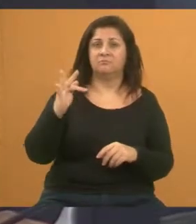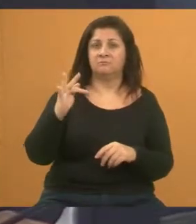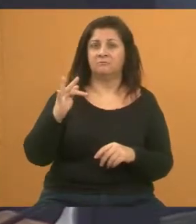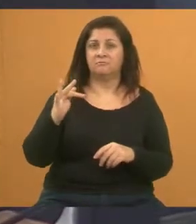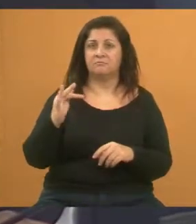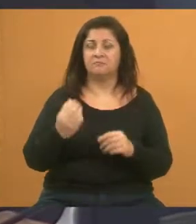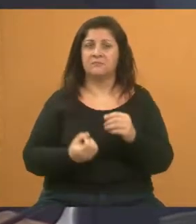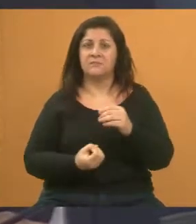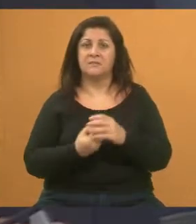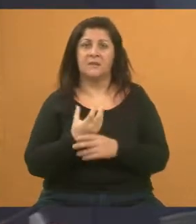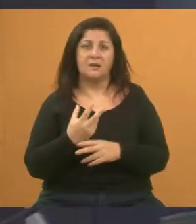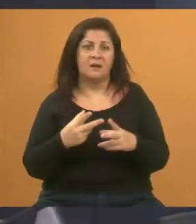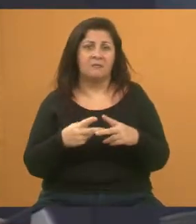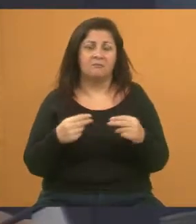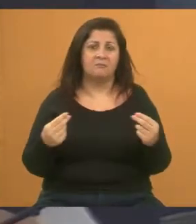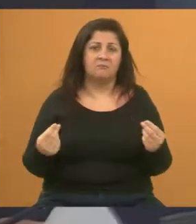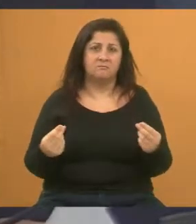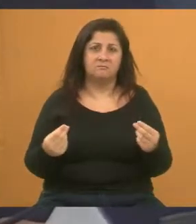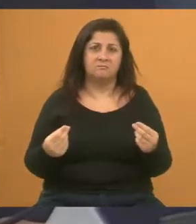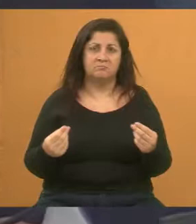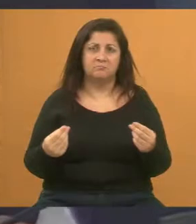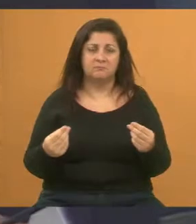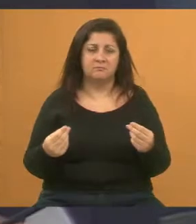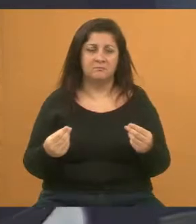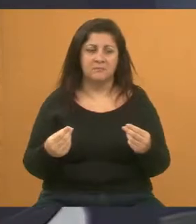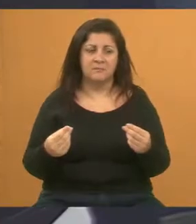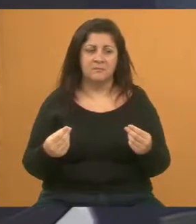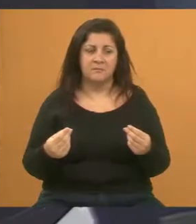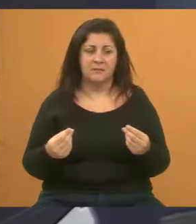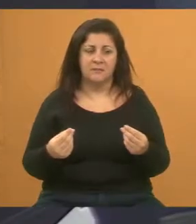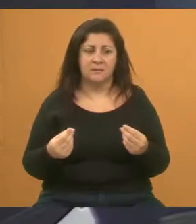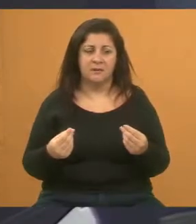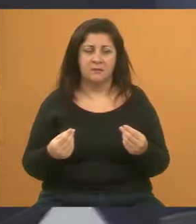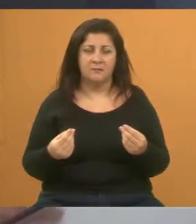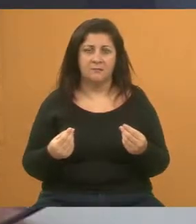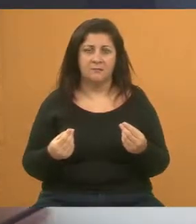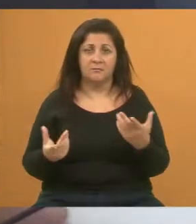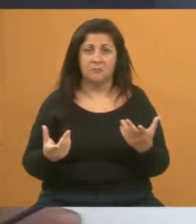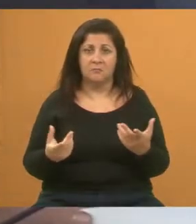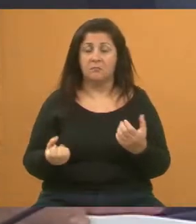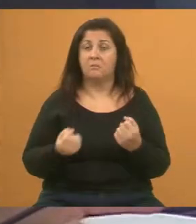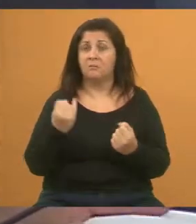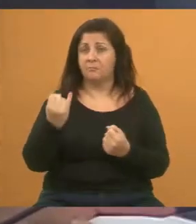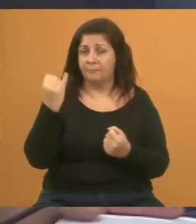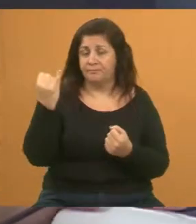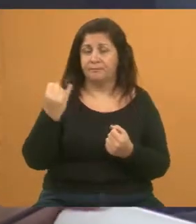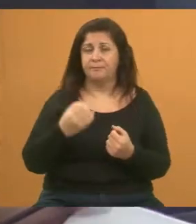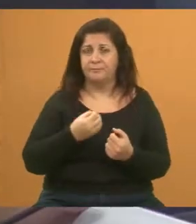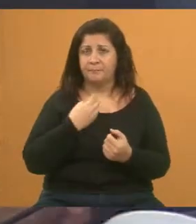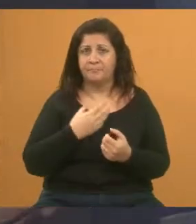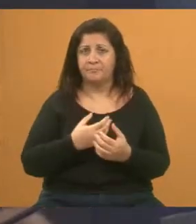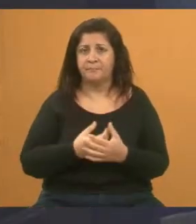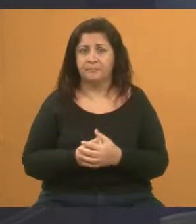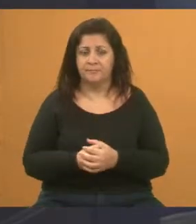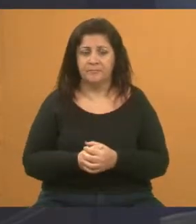inventem aí alguma coisa biodegradável com tanta potência nesse sentido